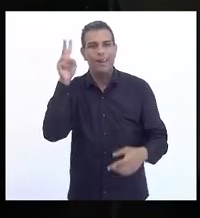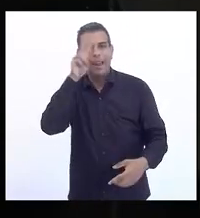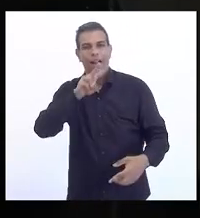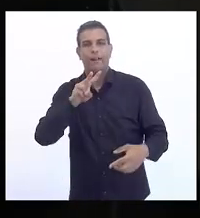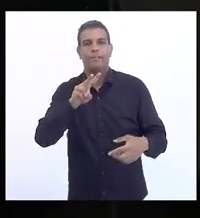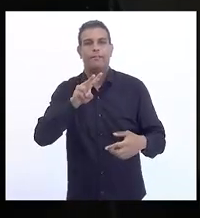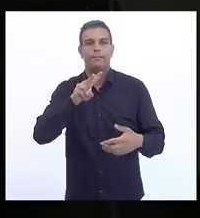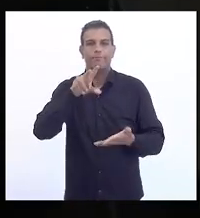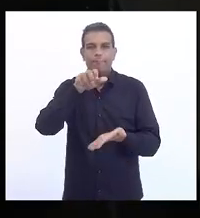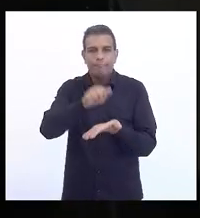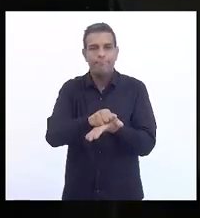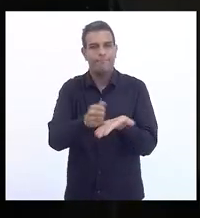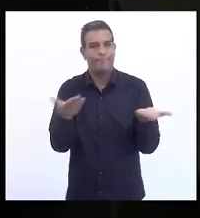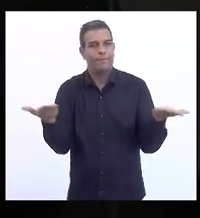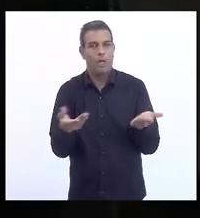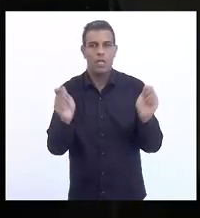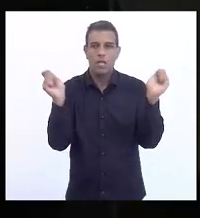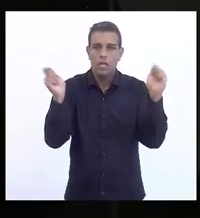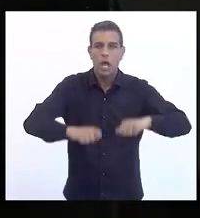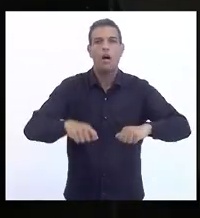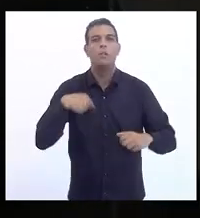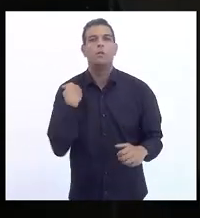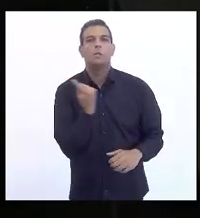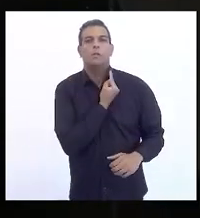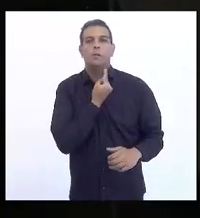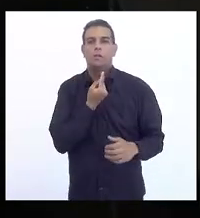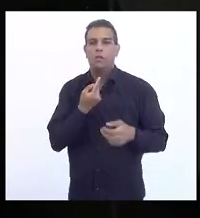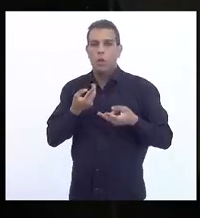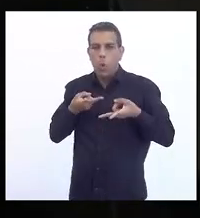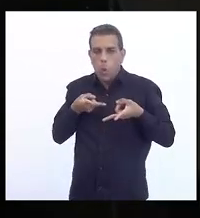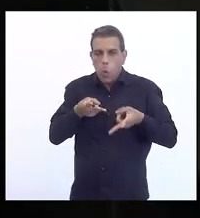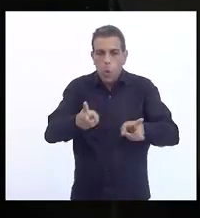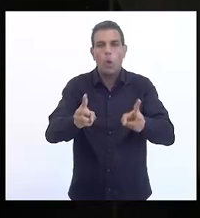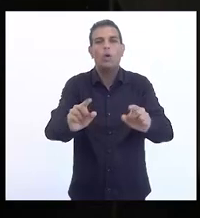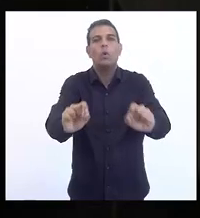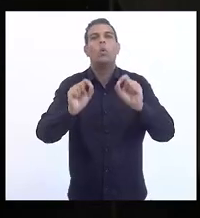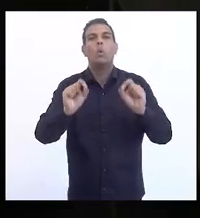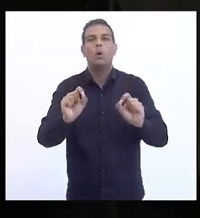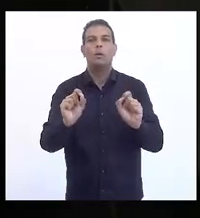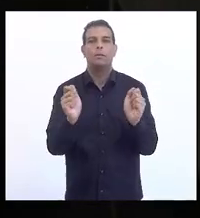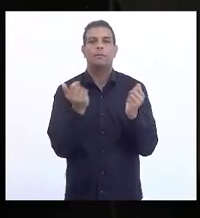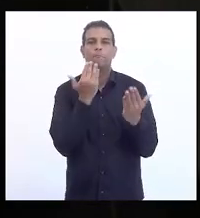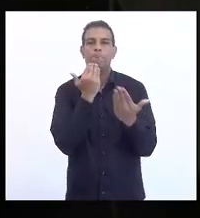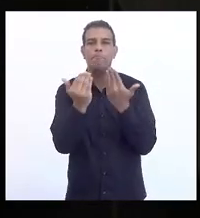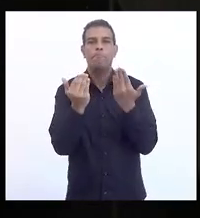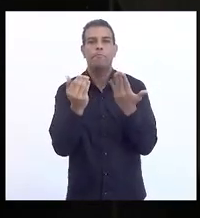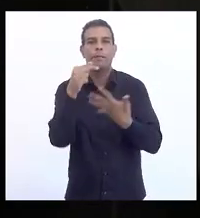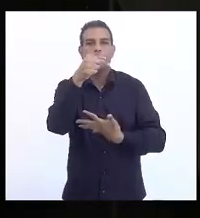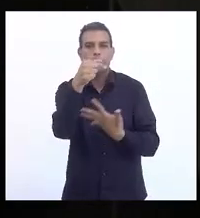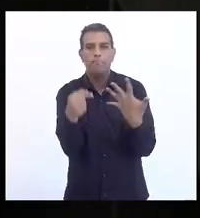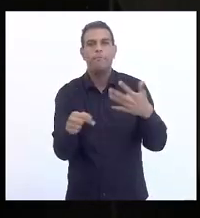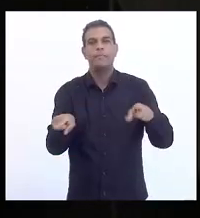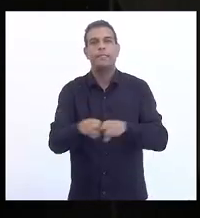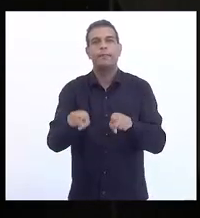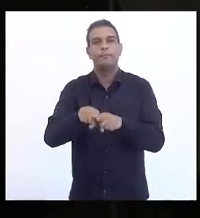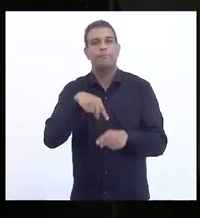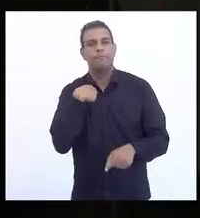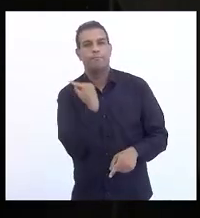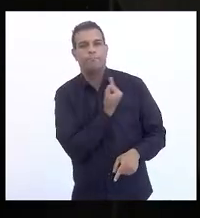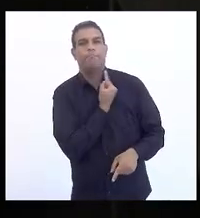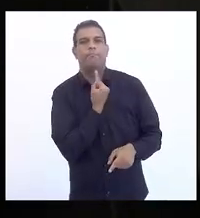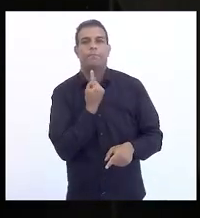O regime de recuperação fiscal tinha que ser, no mínimo, chamado de regime de recuperação fiscal